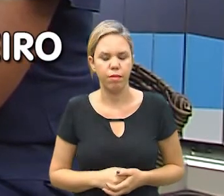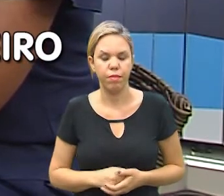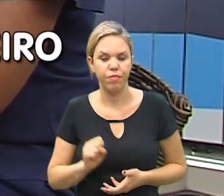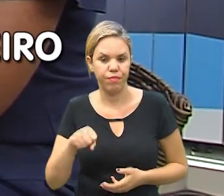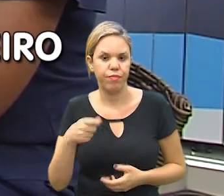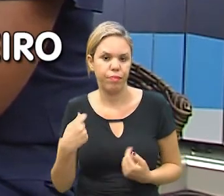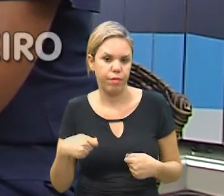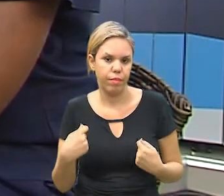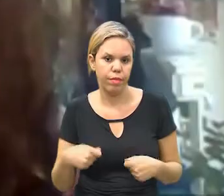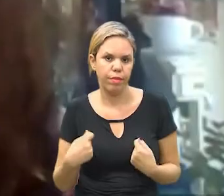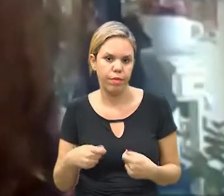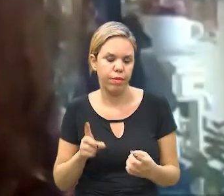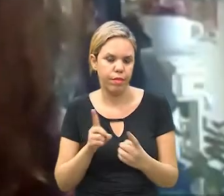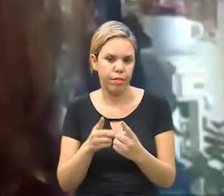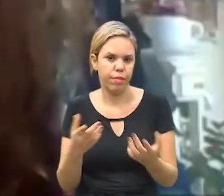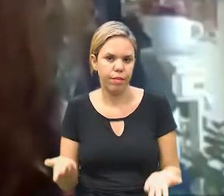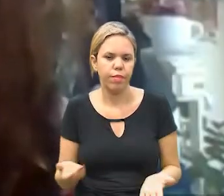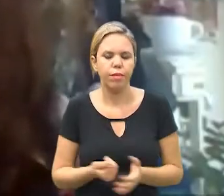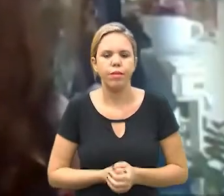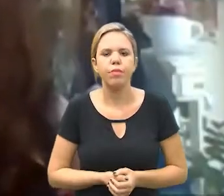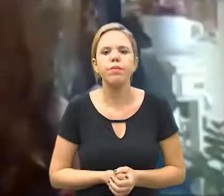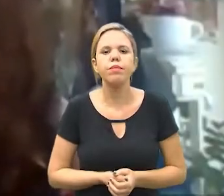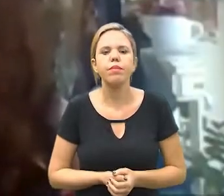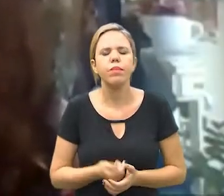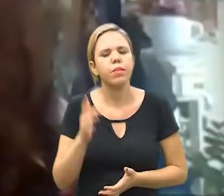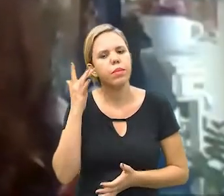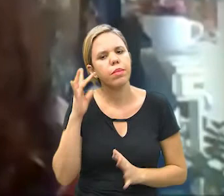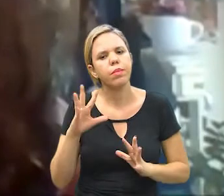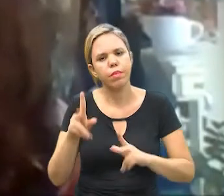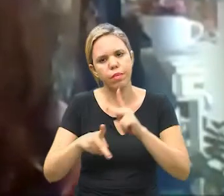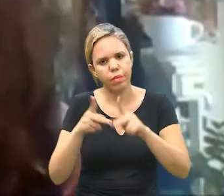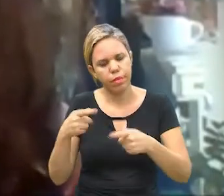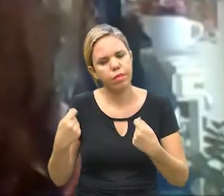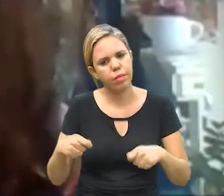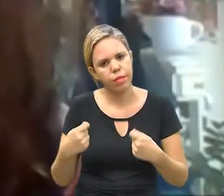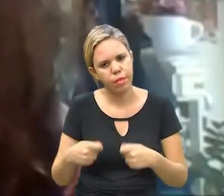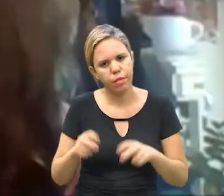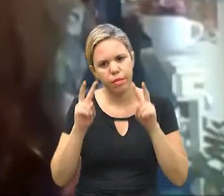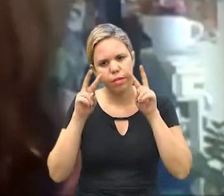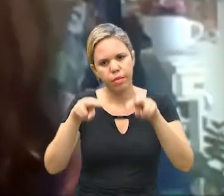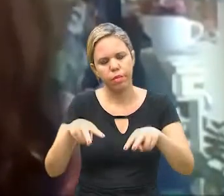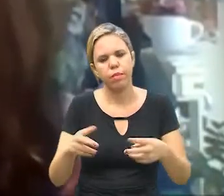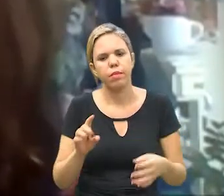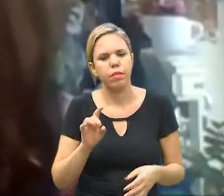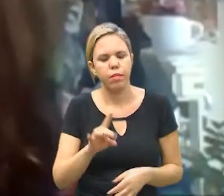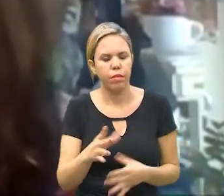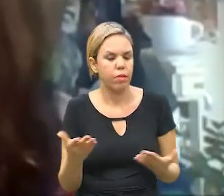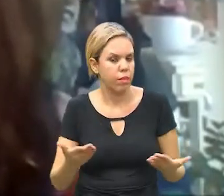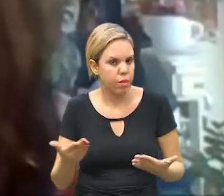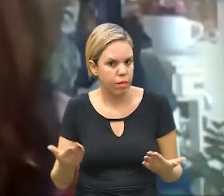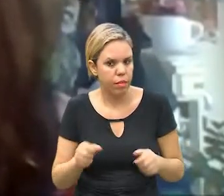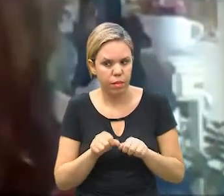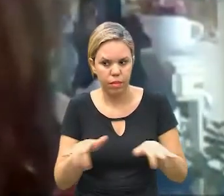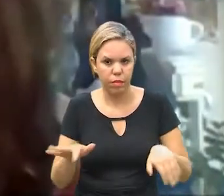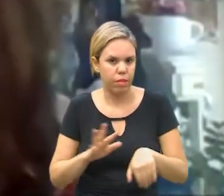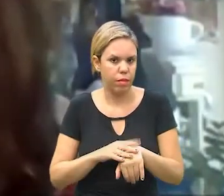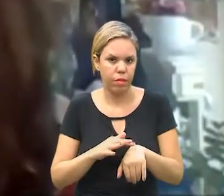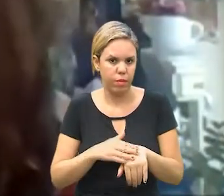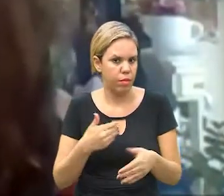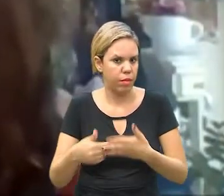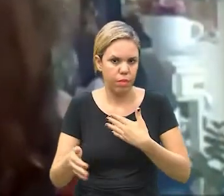É uma necessidade de atendimento. Eu acho que todo mundo precisa olhar, não só agora nessa pandemia,